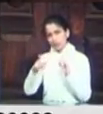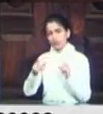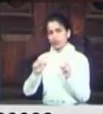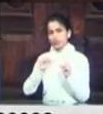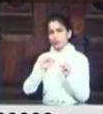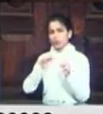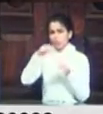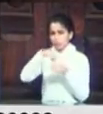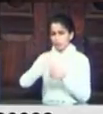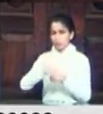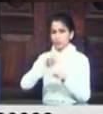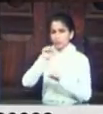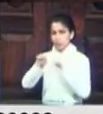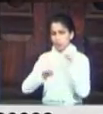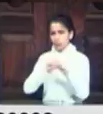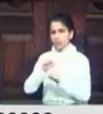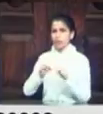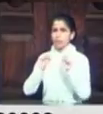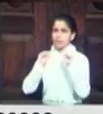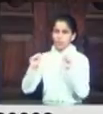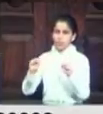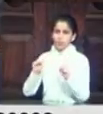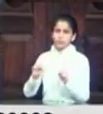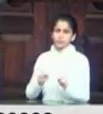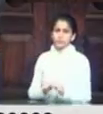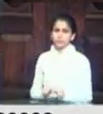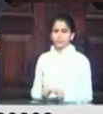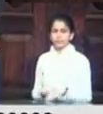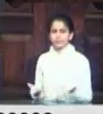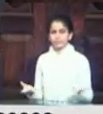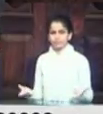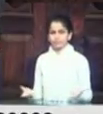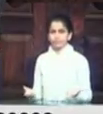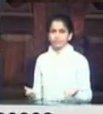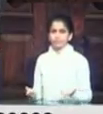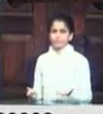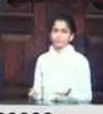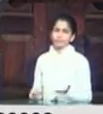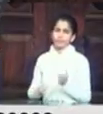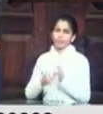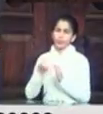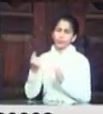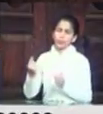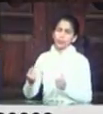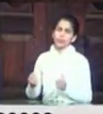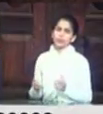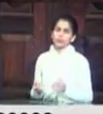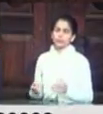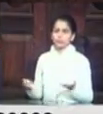Ora, senhor presidente, em primeiro lugar, nós não podemos de forma alguma,